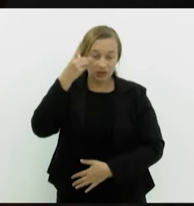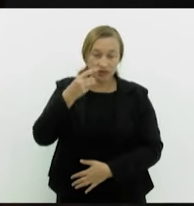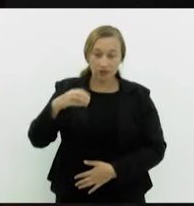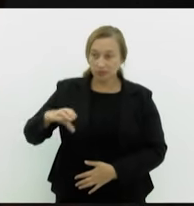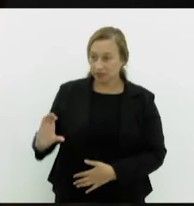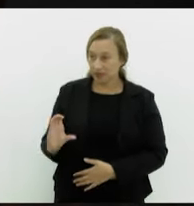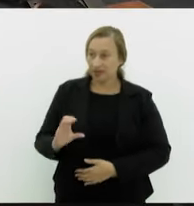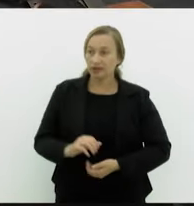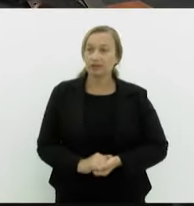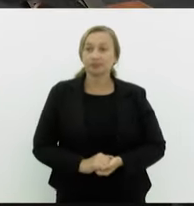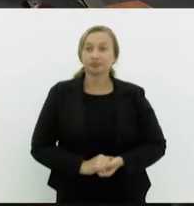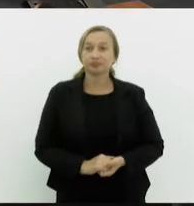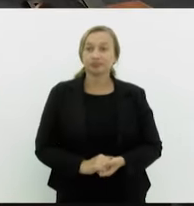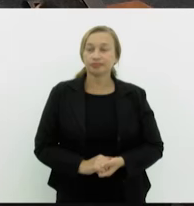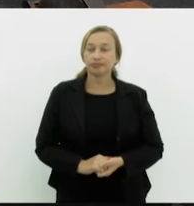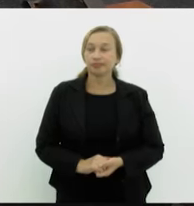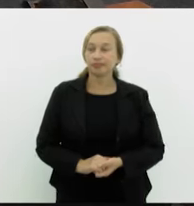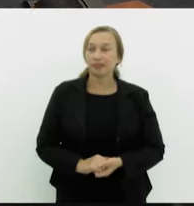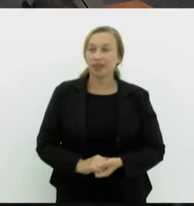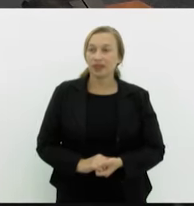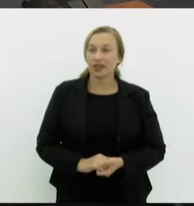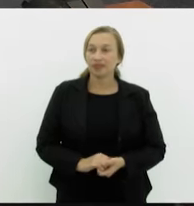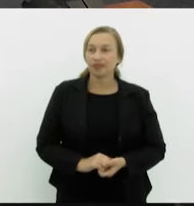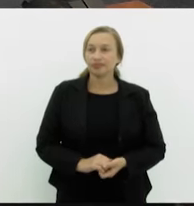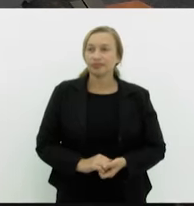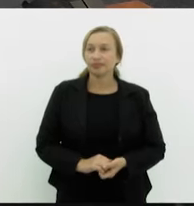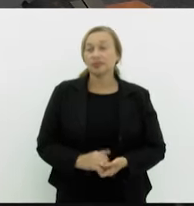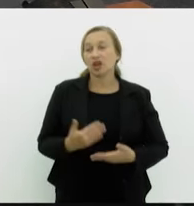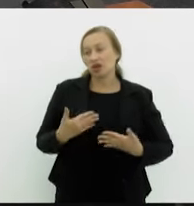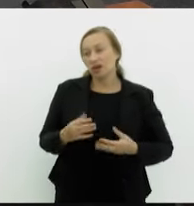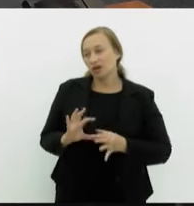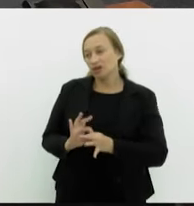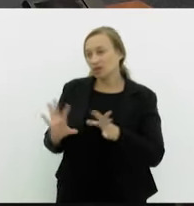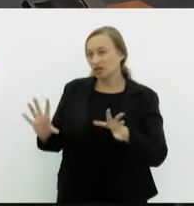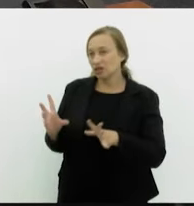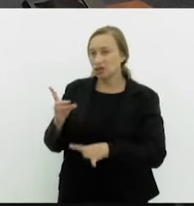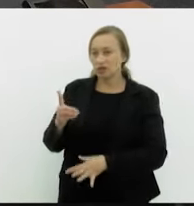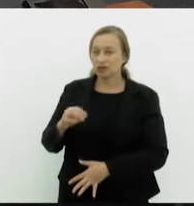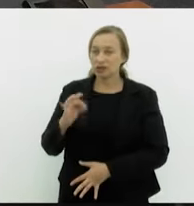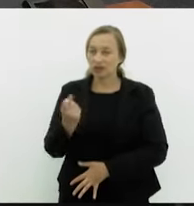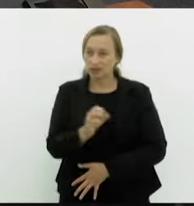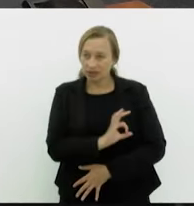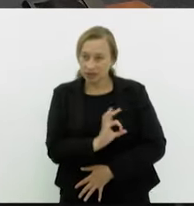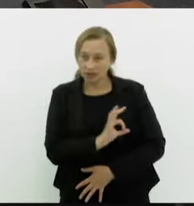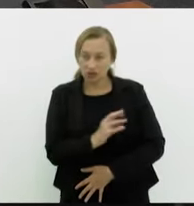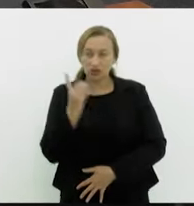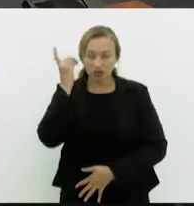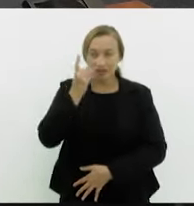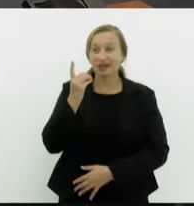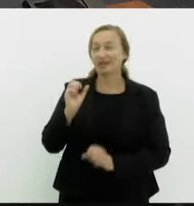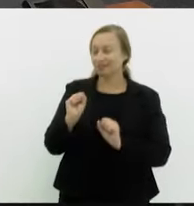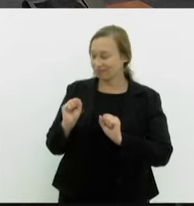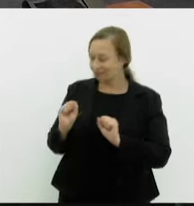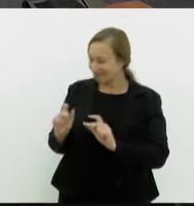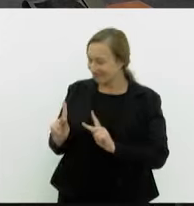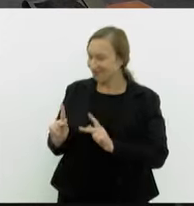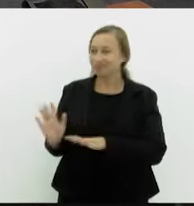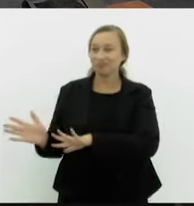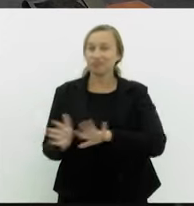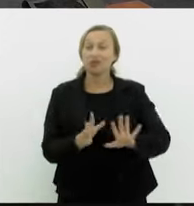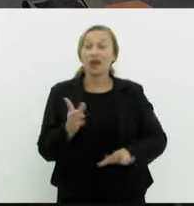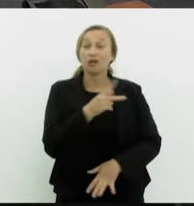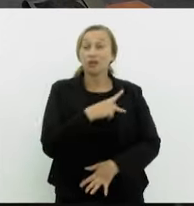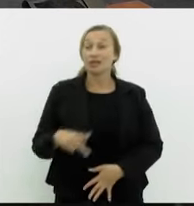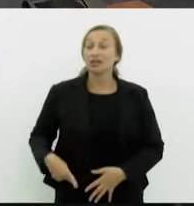Carlos Mink. Vai querer discutir antes? Eu sei, presidente, posso ceder para a deputada Marta? Deve. Presidente,